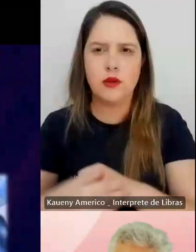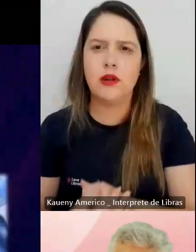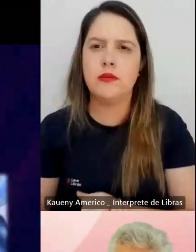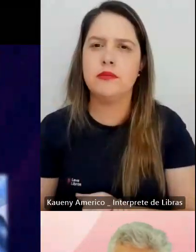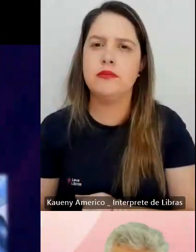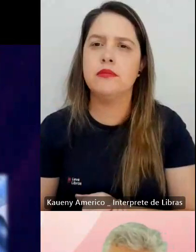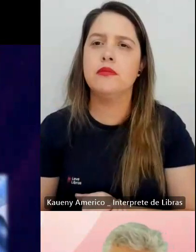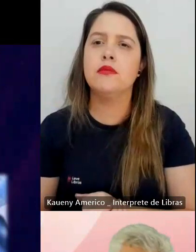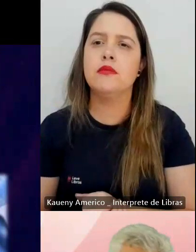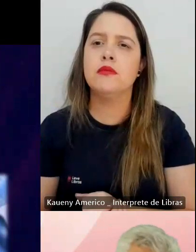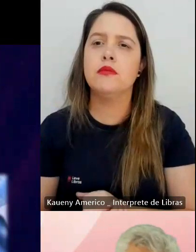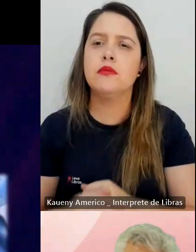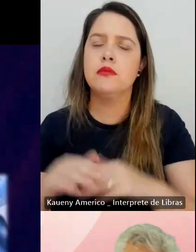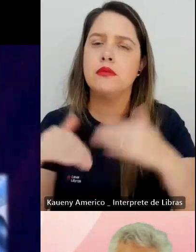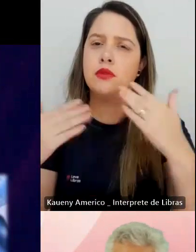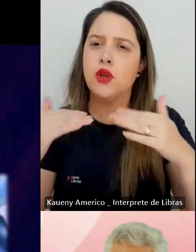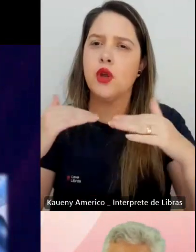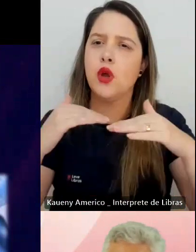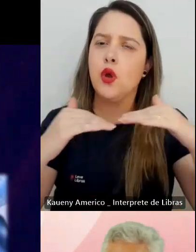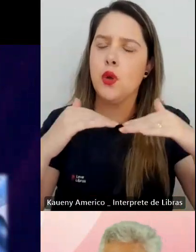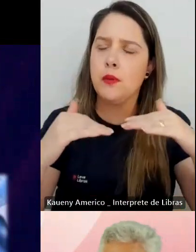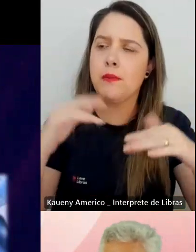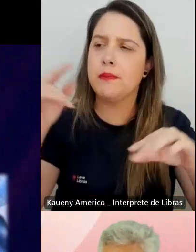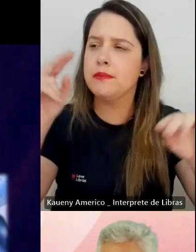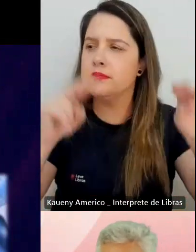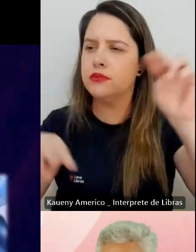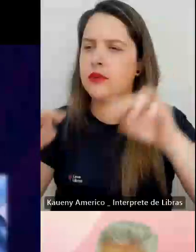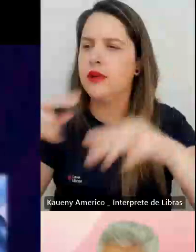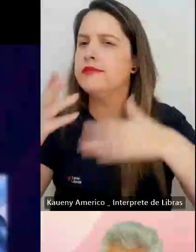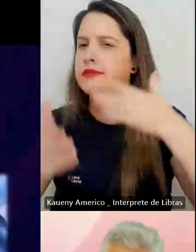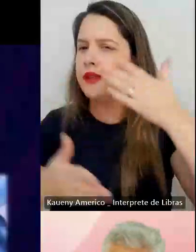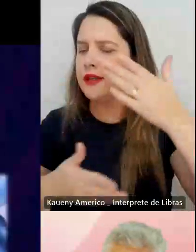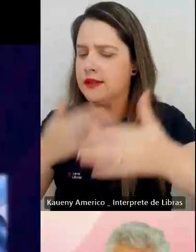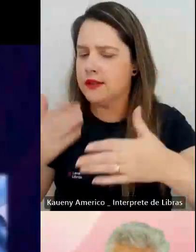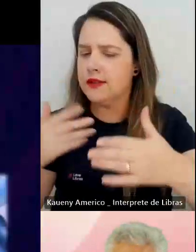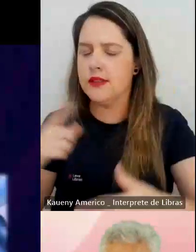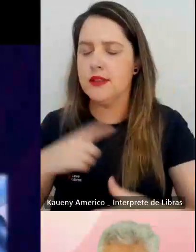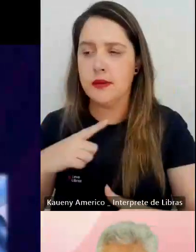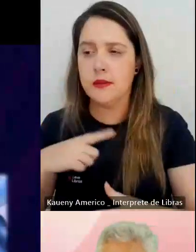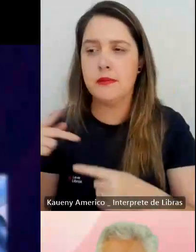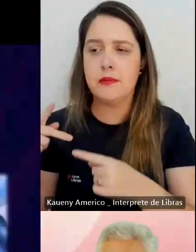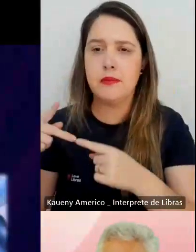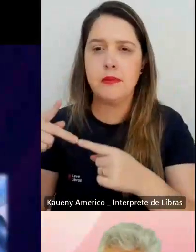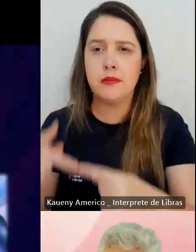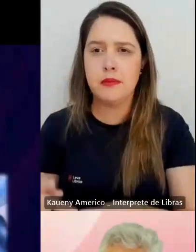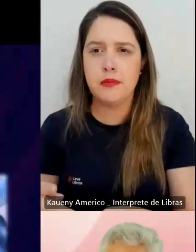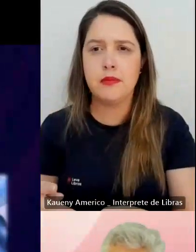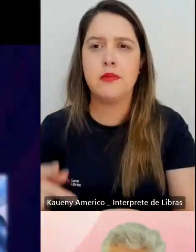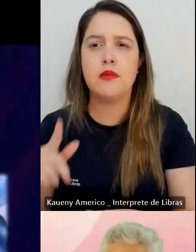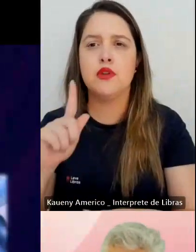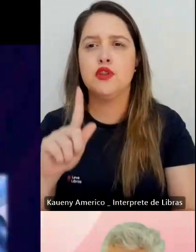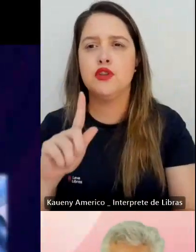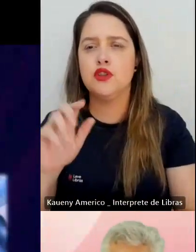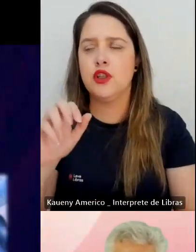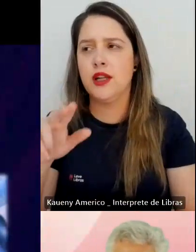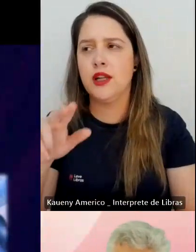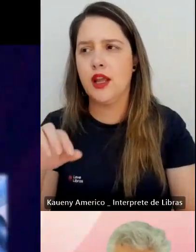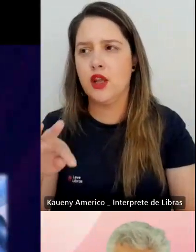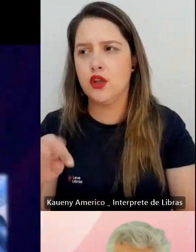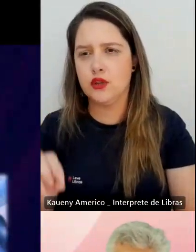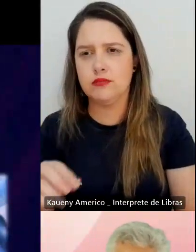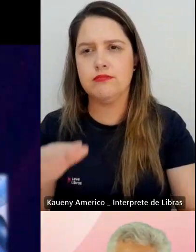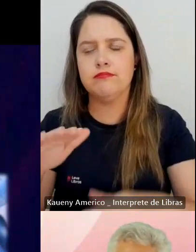como medicina de precisão é o tratamento personalizado conforme o tipo genético e molecular do tumor, ou seja, cada vez